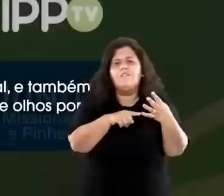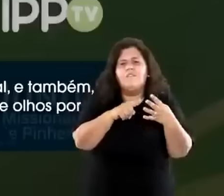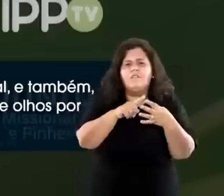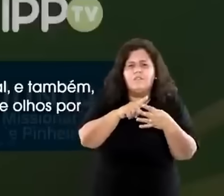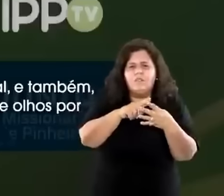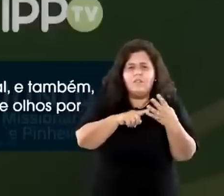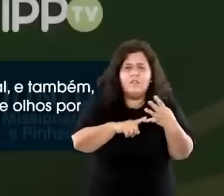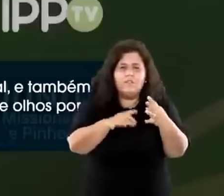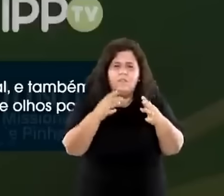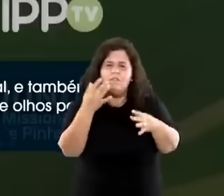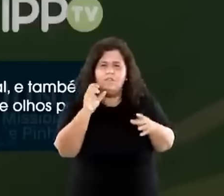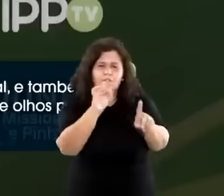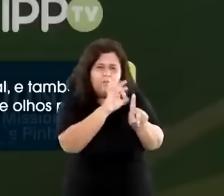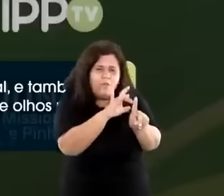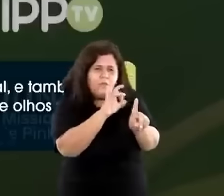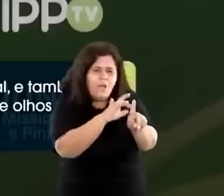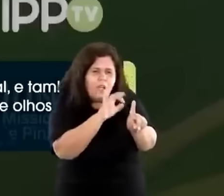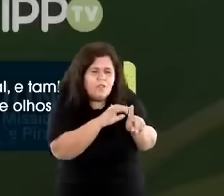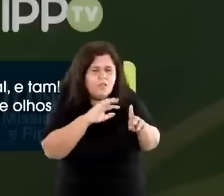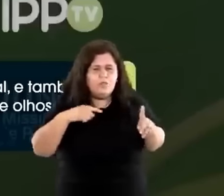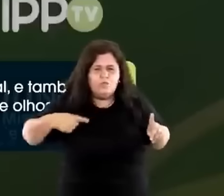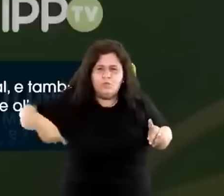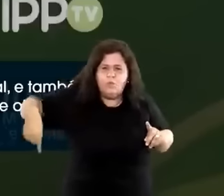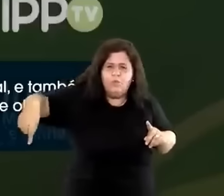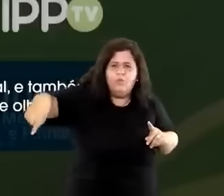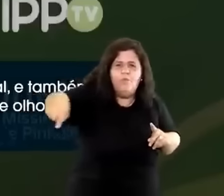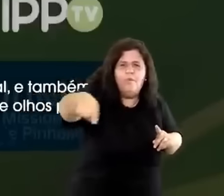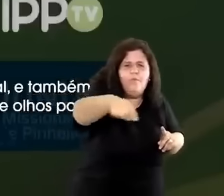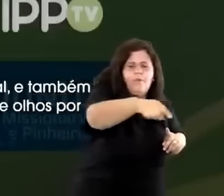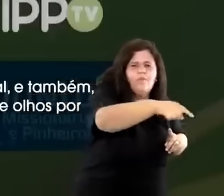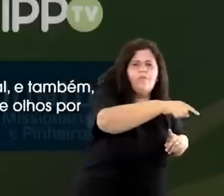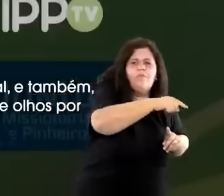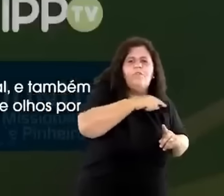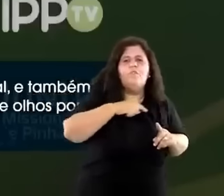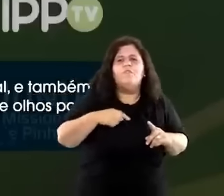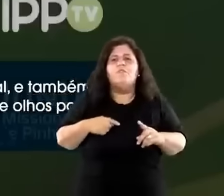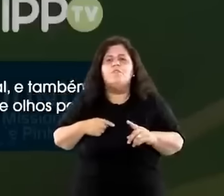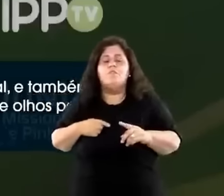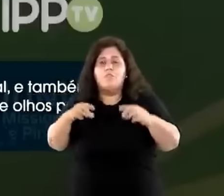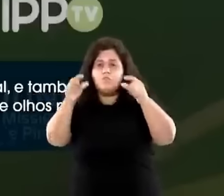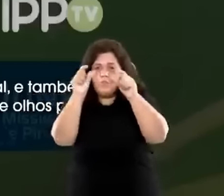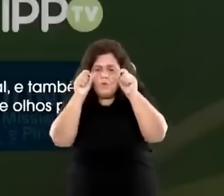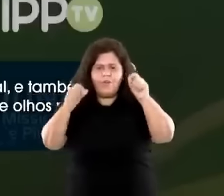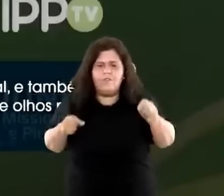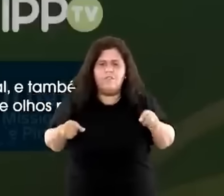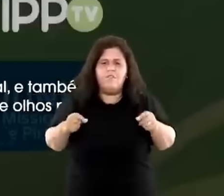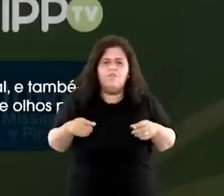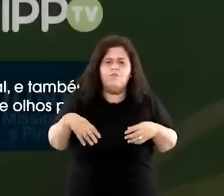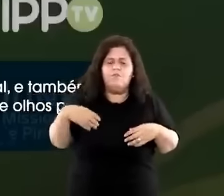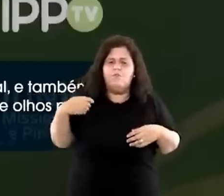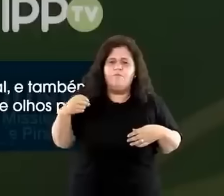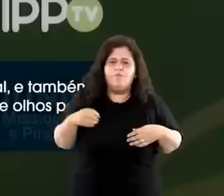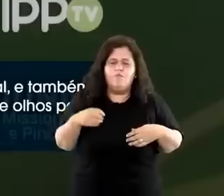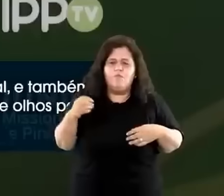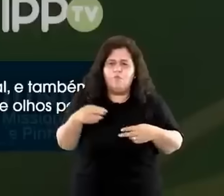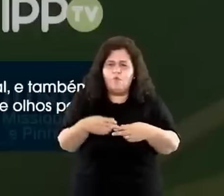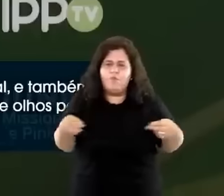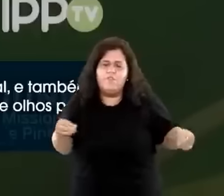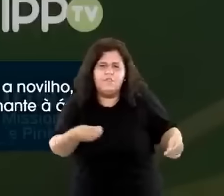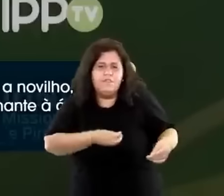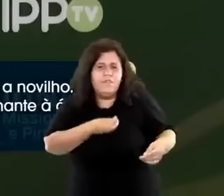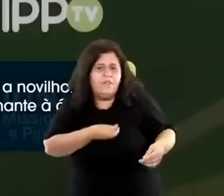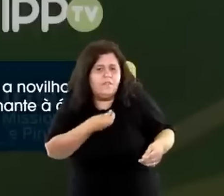ao Cristal e também no meio do Trono e À Volta do Trono quatro seres viventes cheios de olhos por diante e por detrás agora